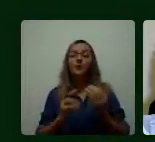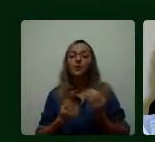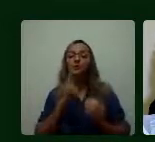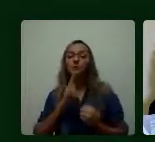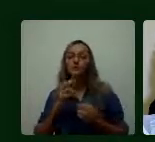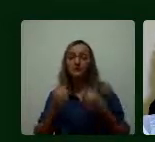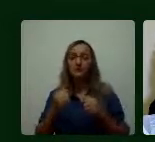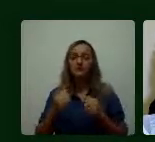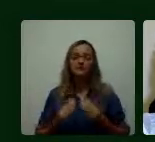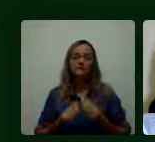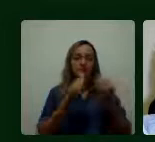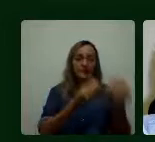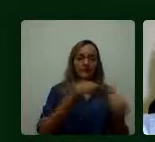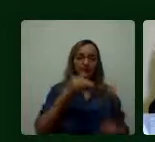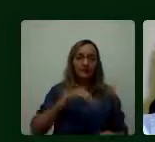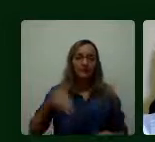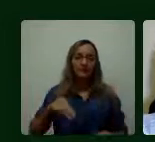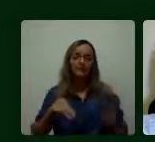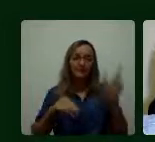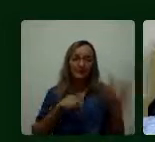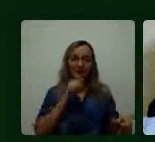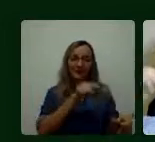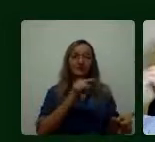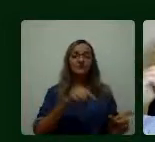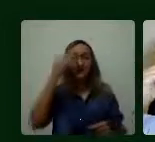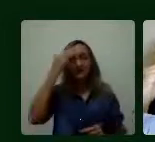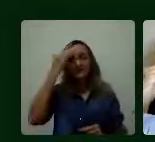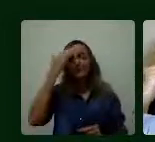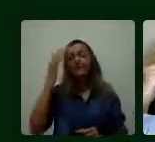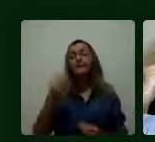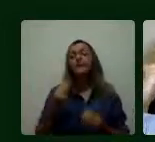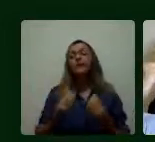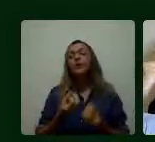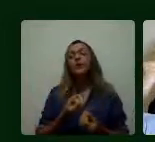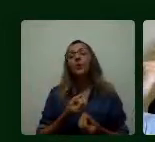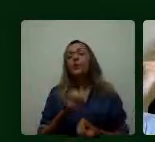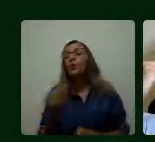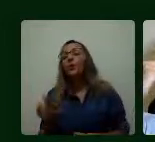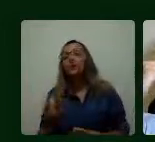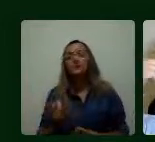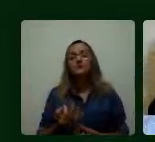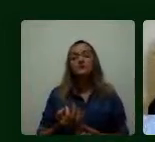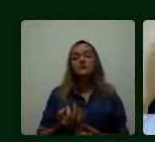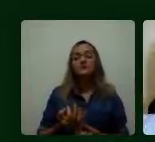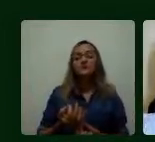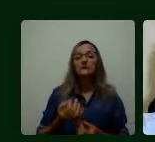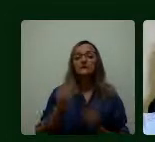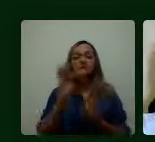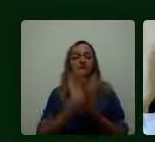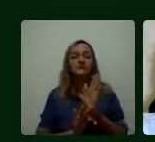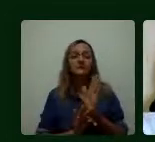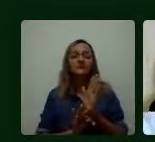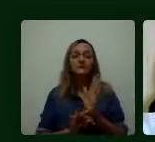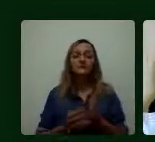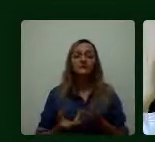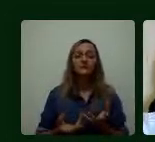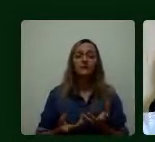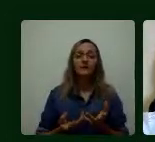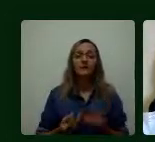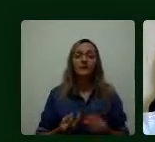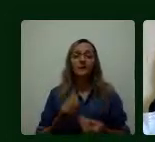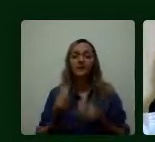estão bastante preocupados, mas eu acho que você pode acalmá-los, Ana, que tudo ocorrerá